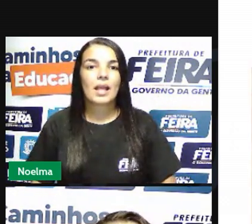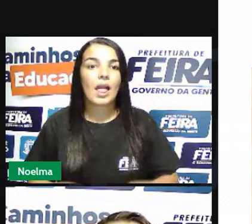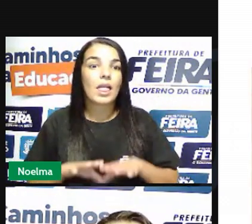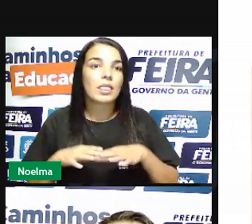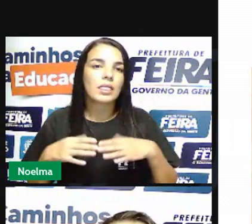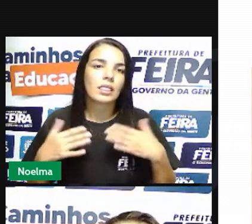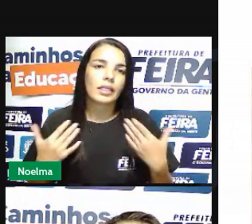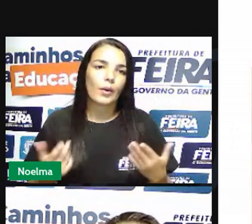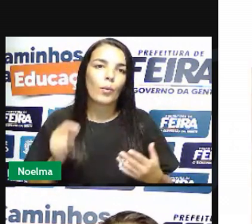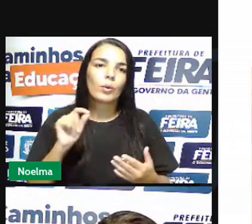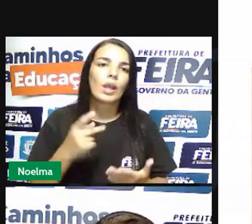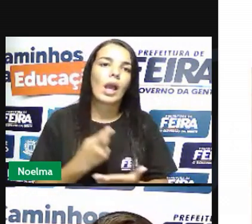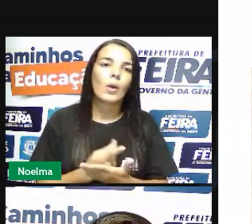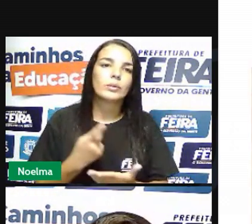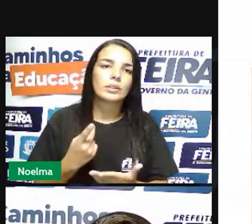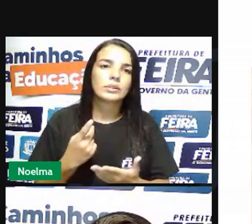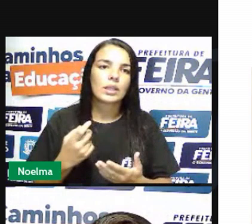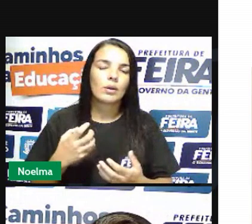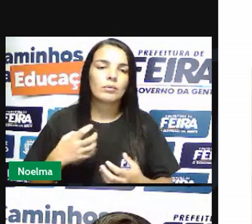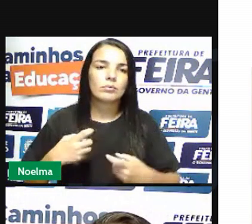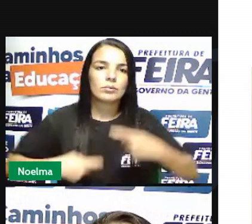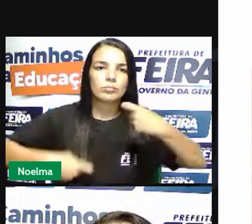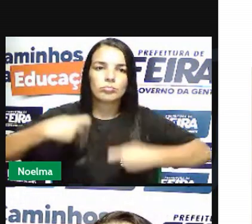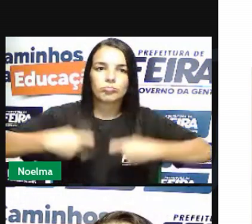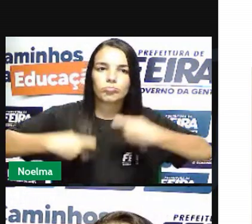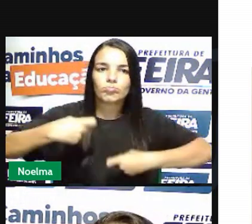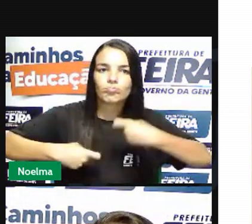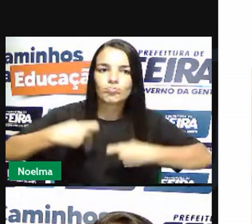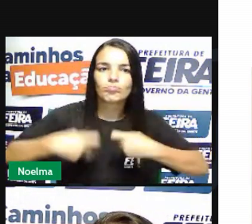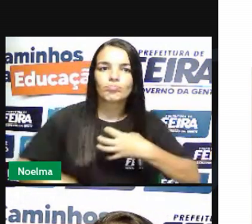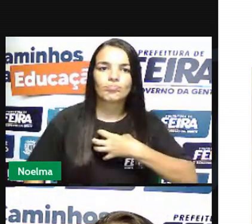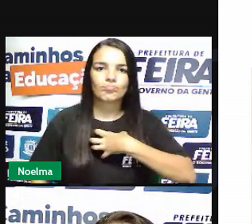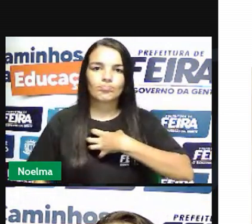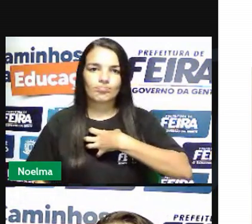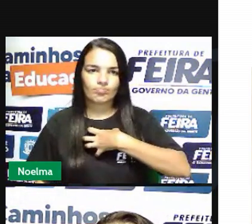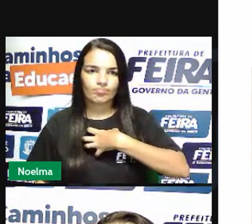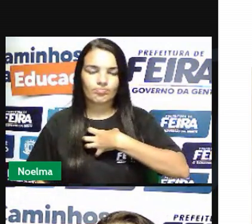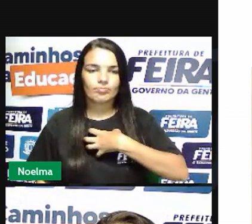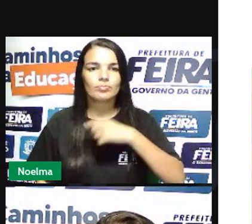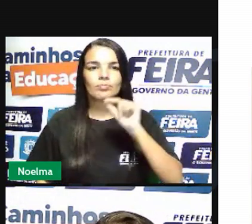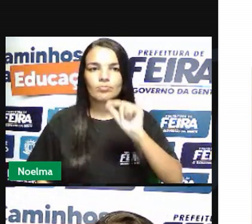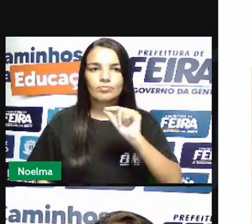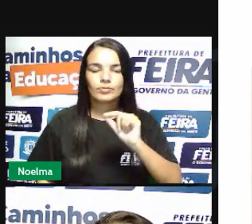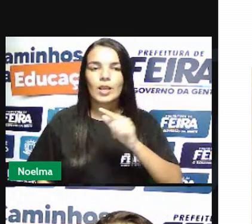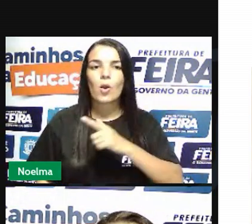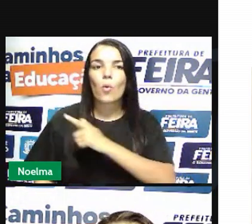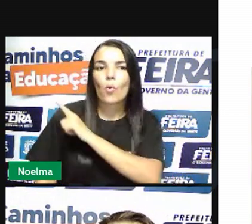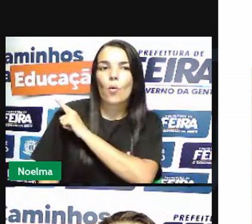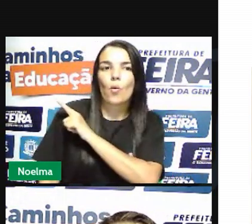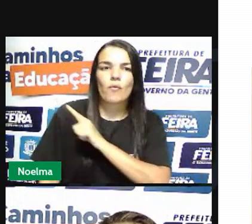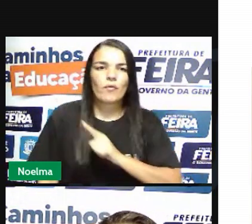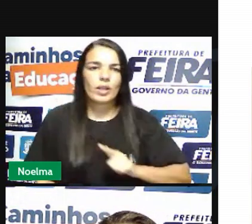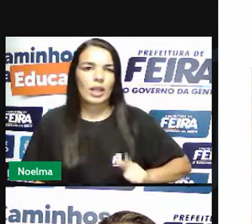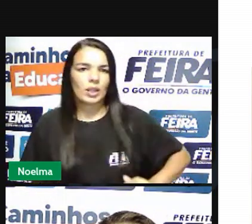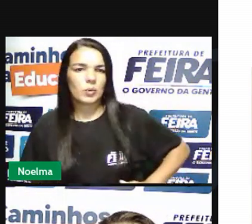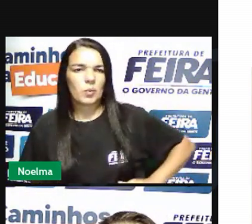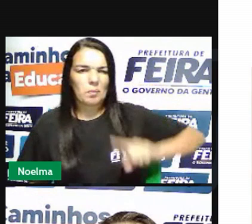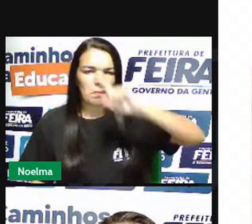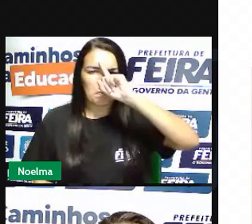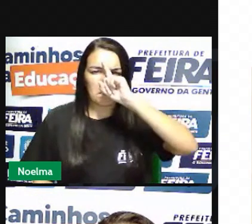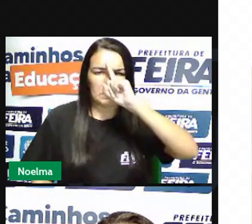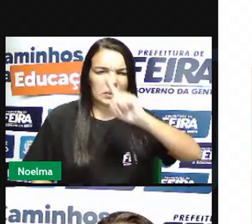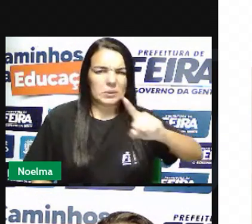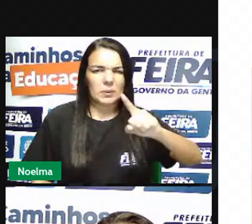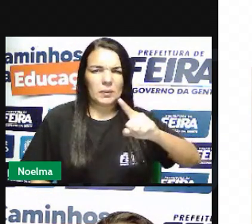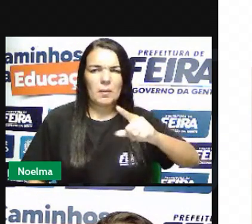Qual foi o resultado dessa revolta? O governador ordenou uma devassa para descobrir os envolvidos, né? Pessoas